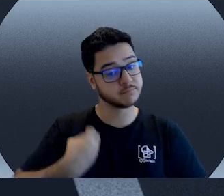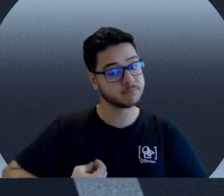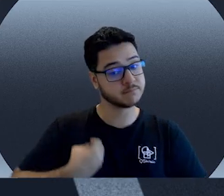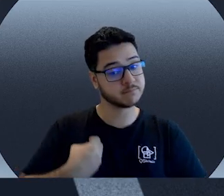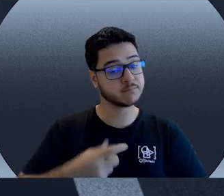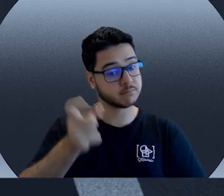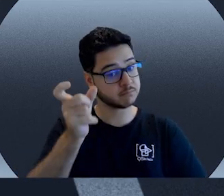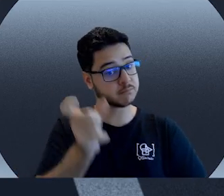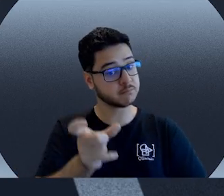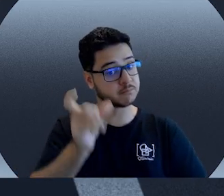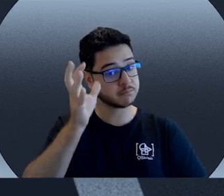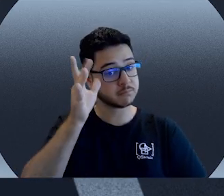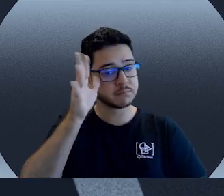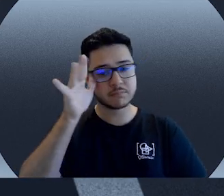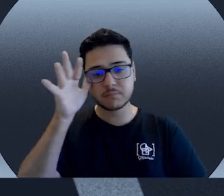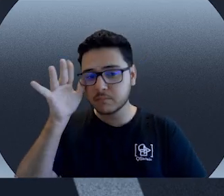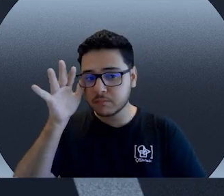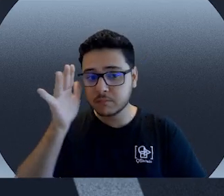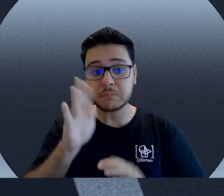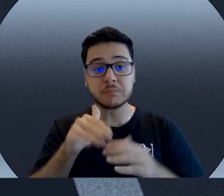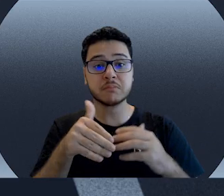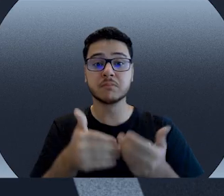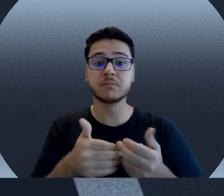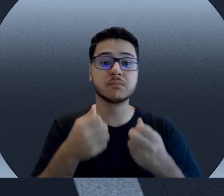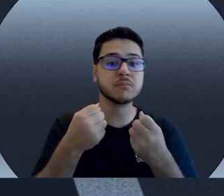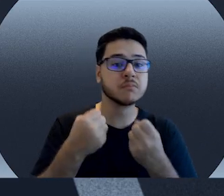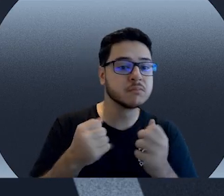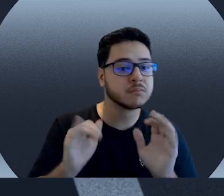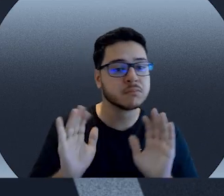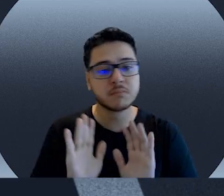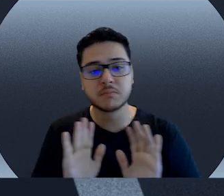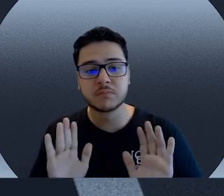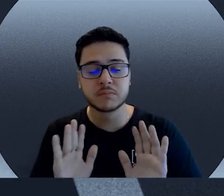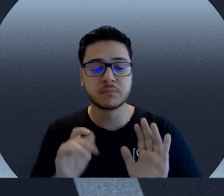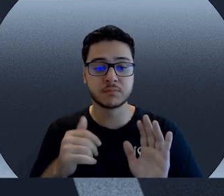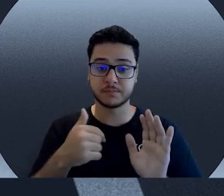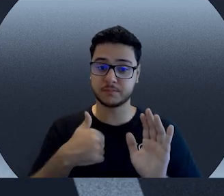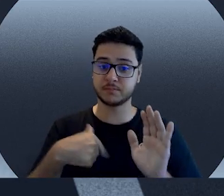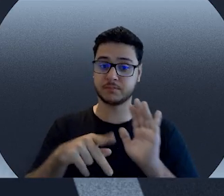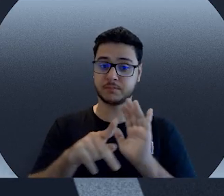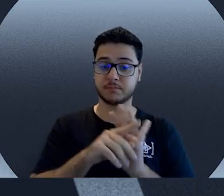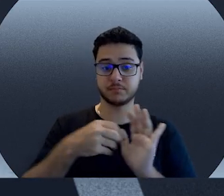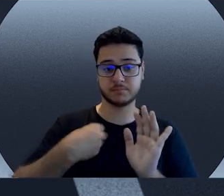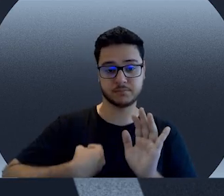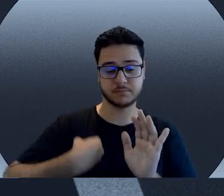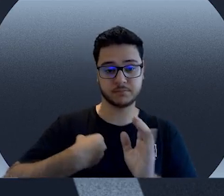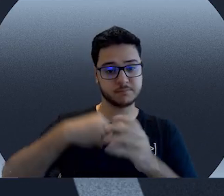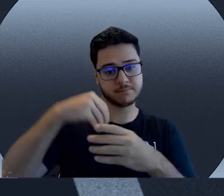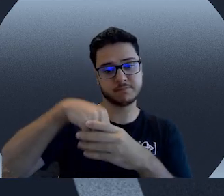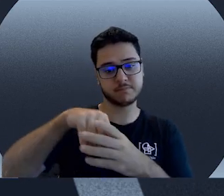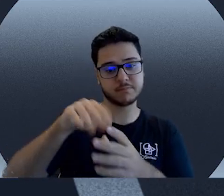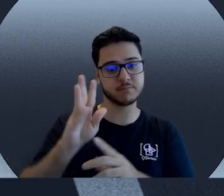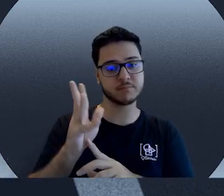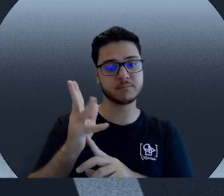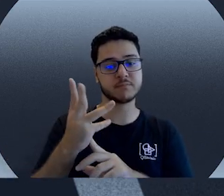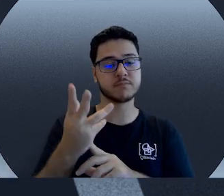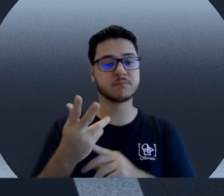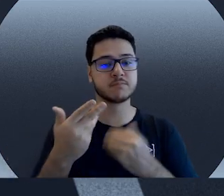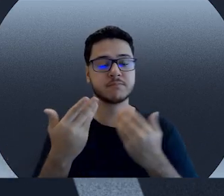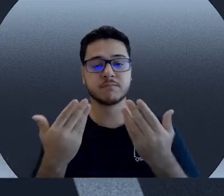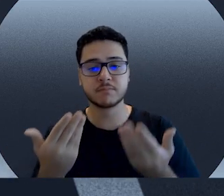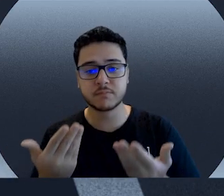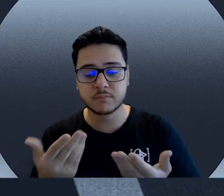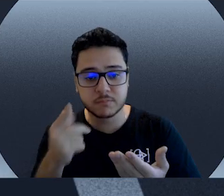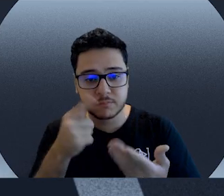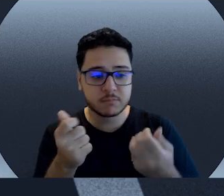espectador. Então, poxa, será que é possível eu entrar dentro de uma obra de arte? Será que é